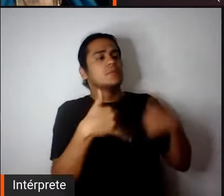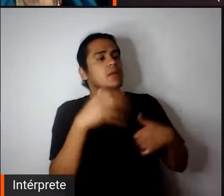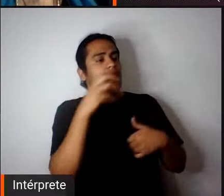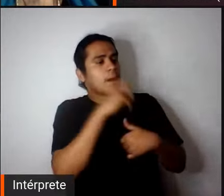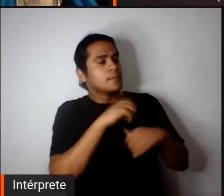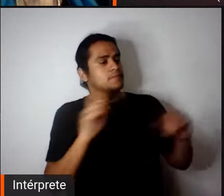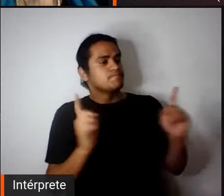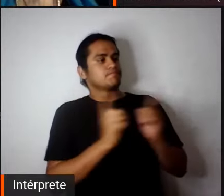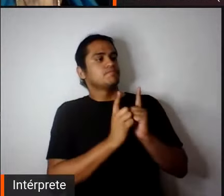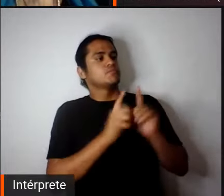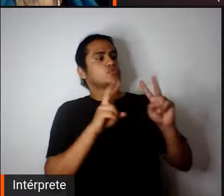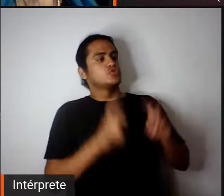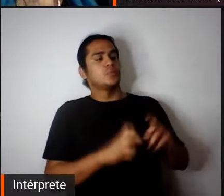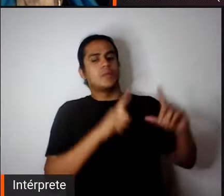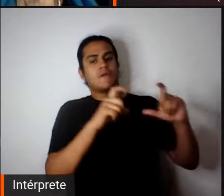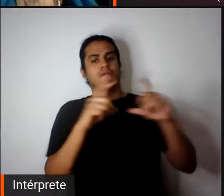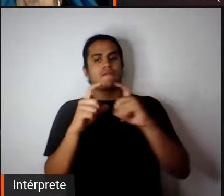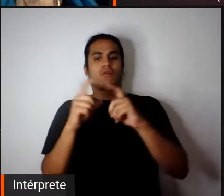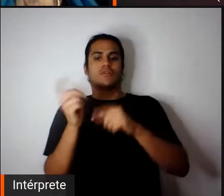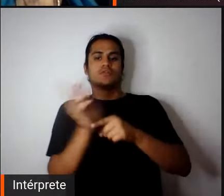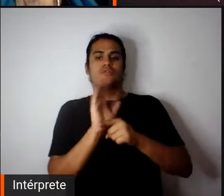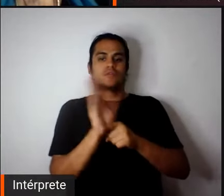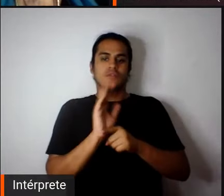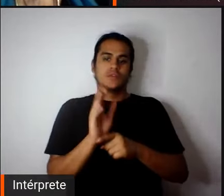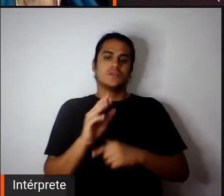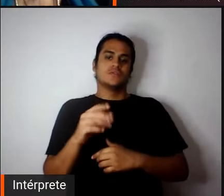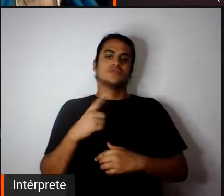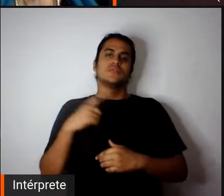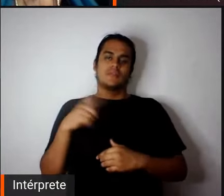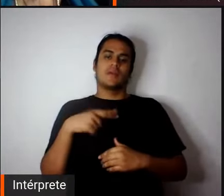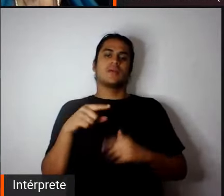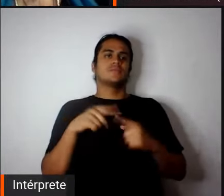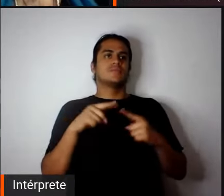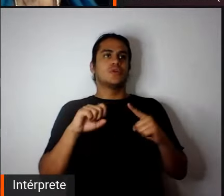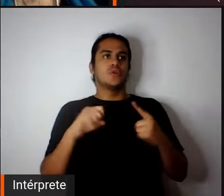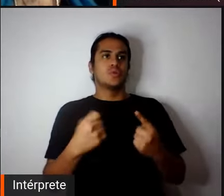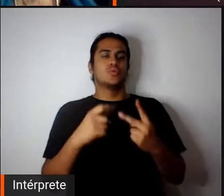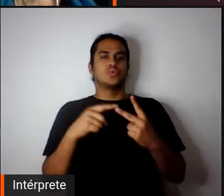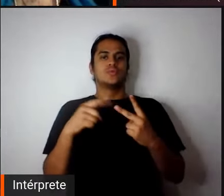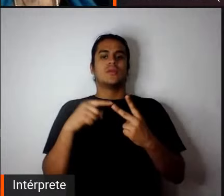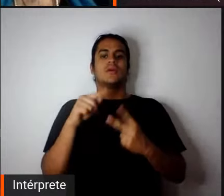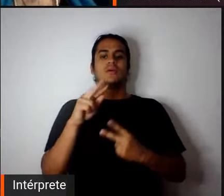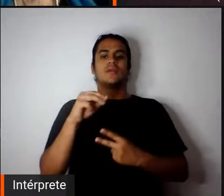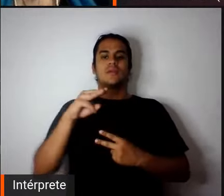né? O do Xingu, Xingu Luta, o Guimarães Rosa e o Jorge Amado.